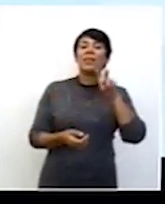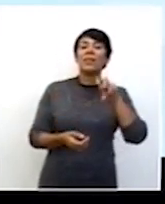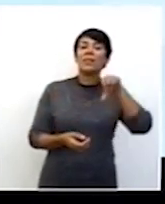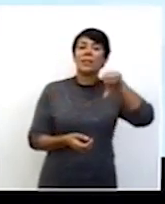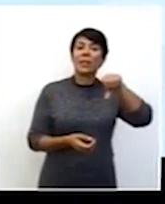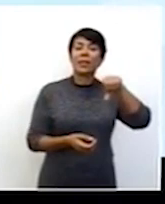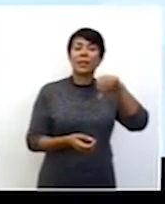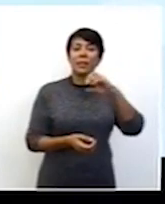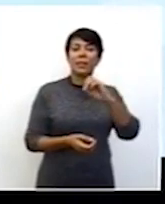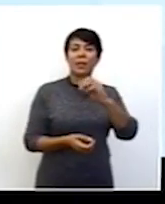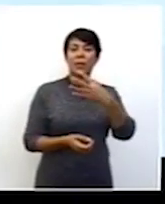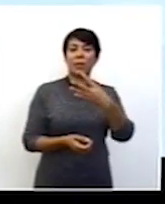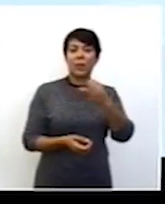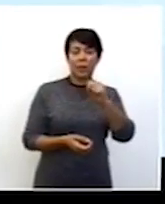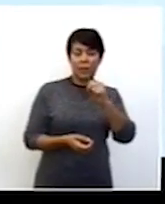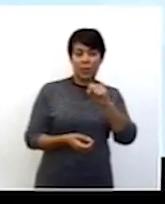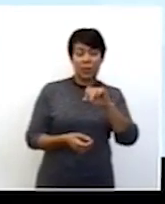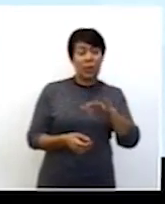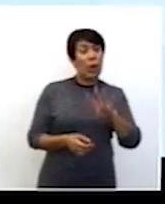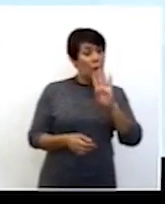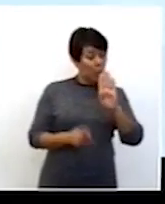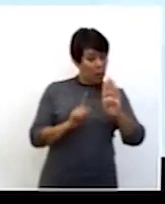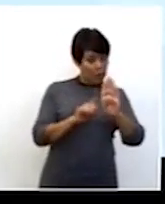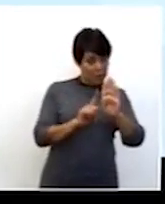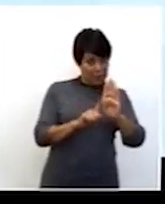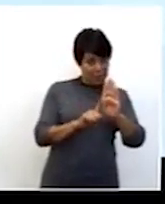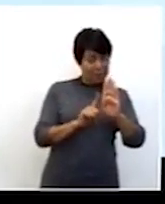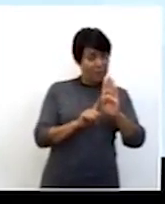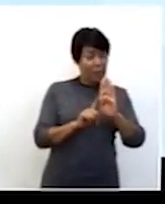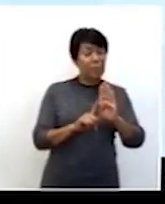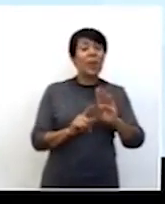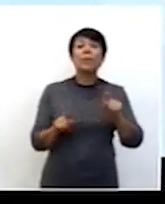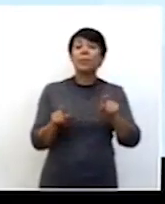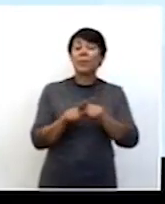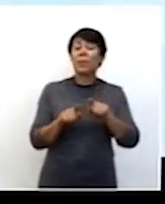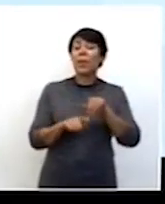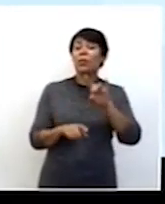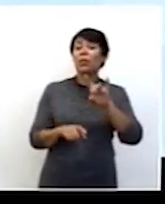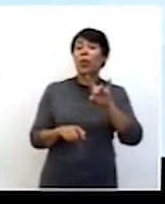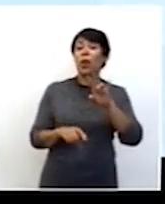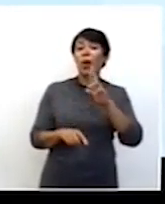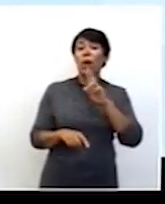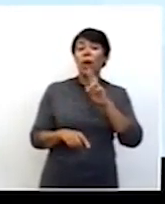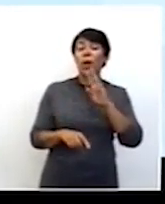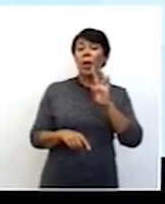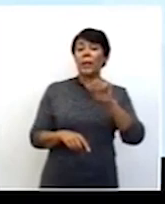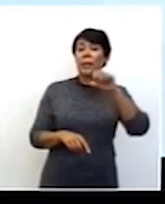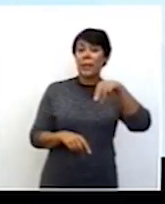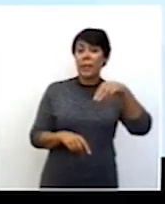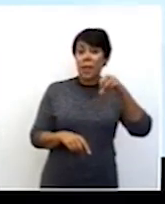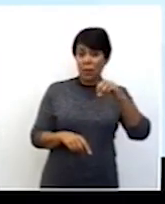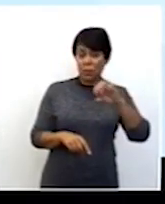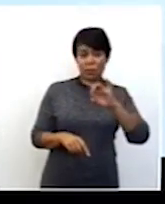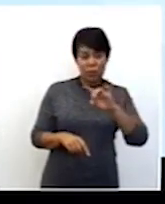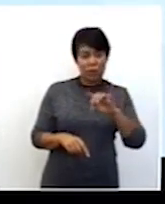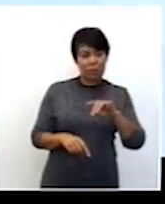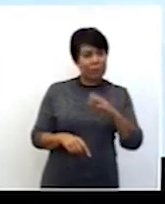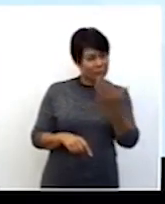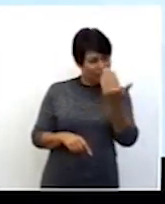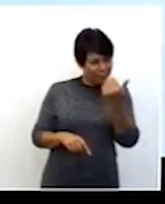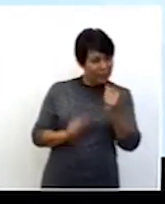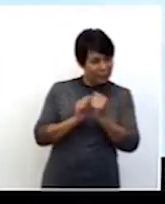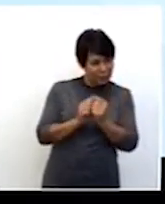59.048. E olha que legal na B. Na B, basicamente, eu estou colocando só o termo. Eu não estou resolvendo. Ó, vem comigo, vamos